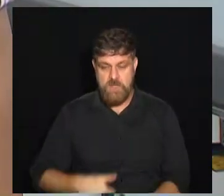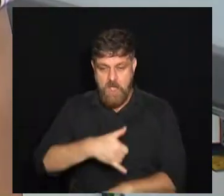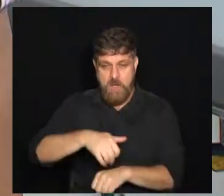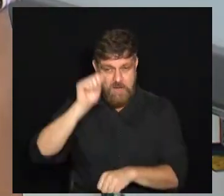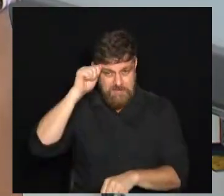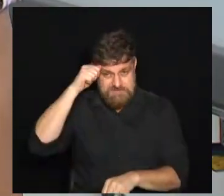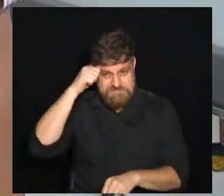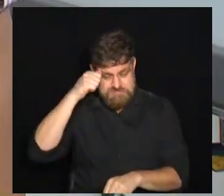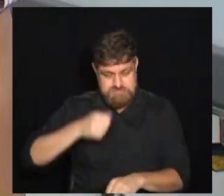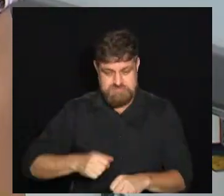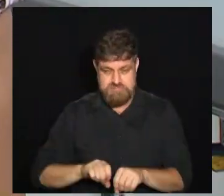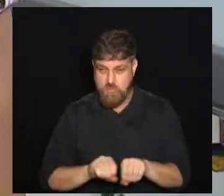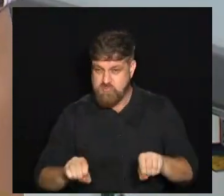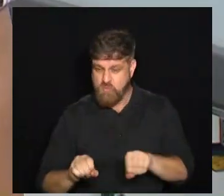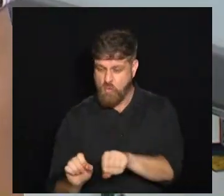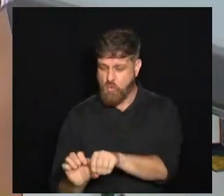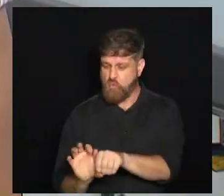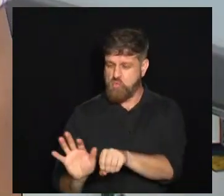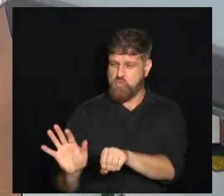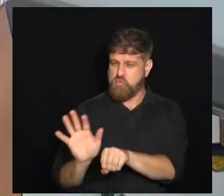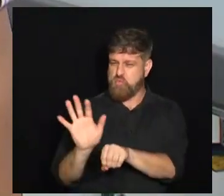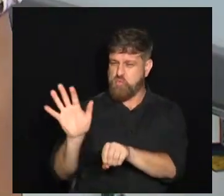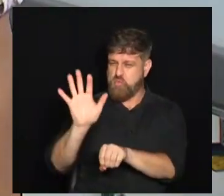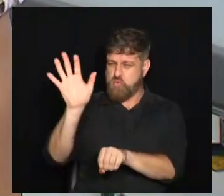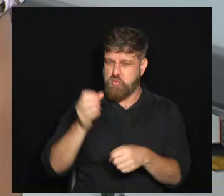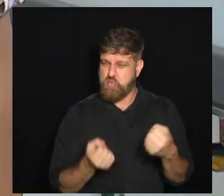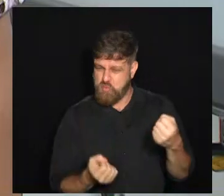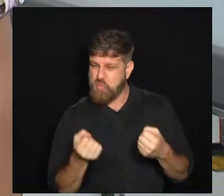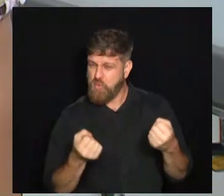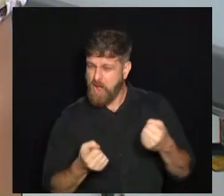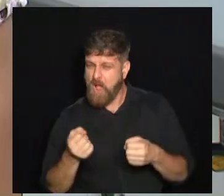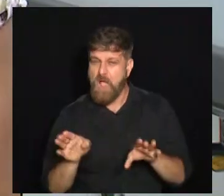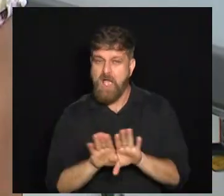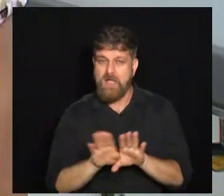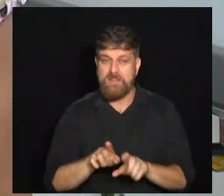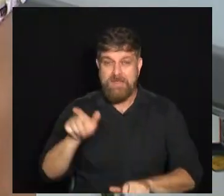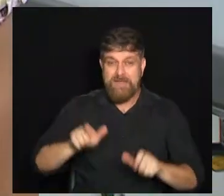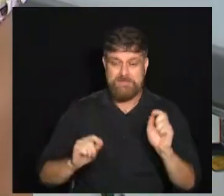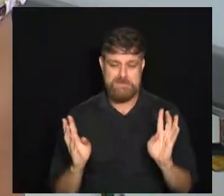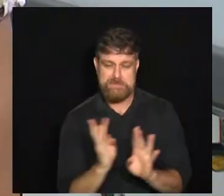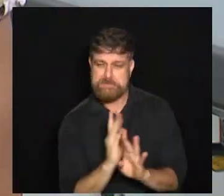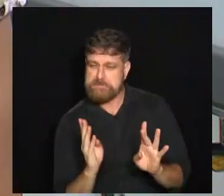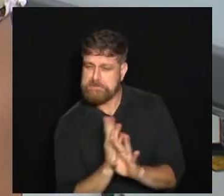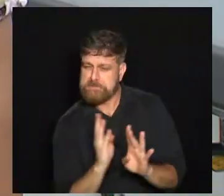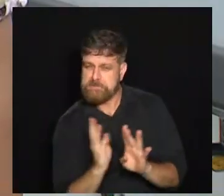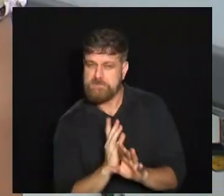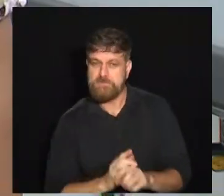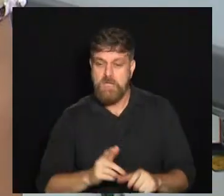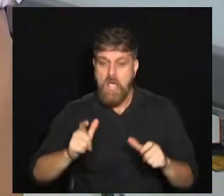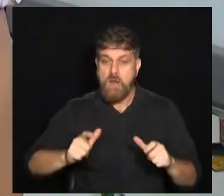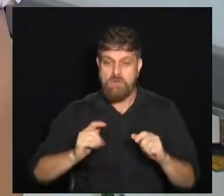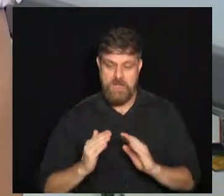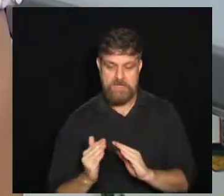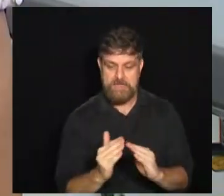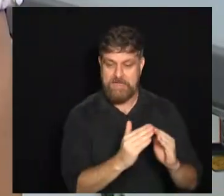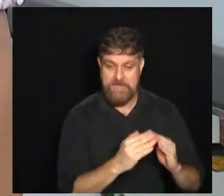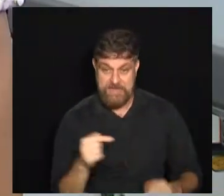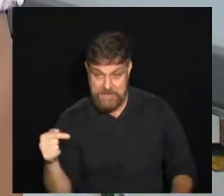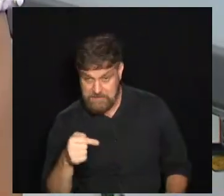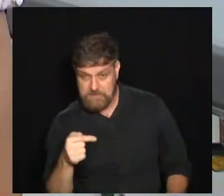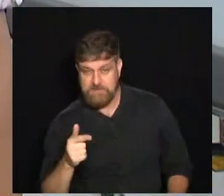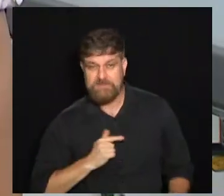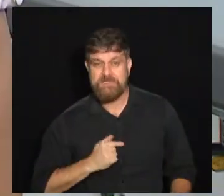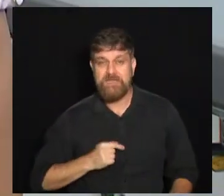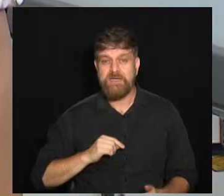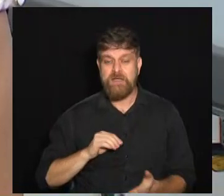combustíveis fósseis, né? E a forma de aglomeração das pessoas em regiões urbanas. Essa questão de